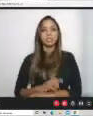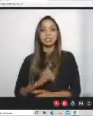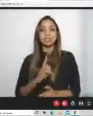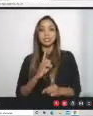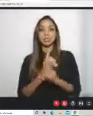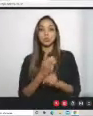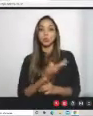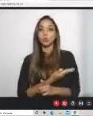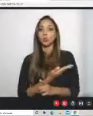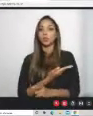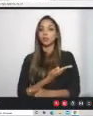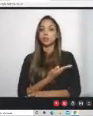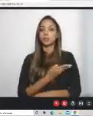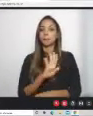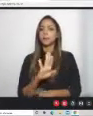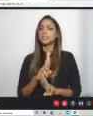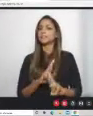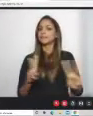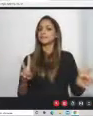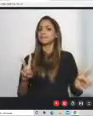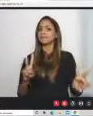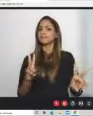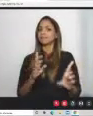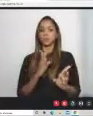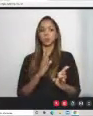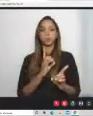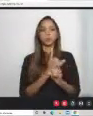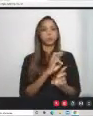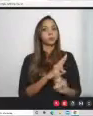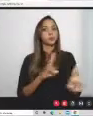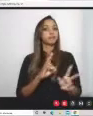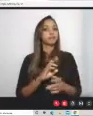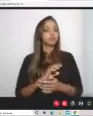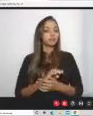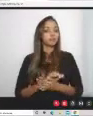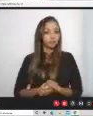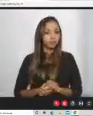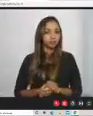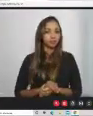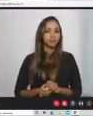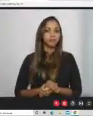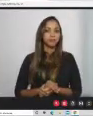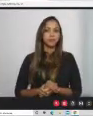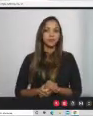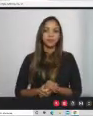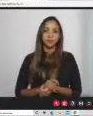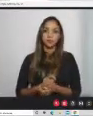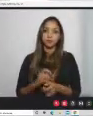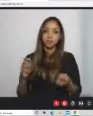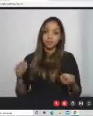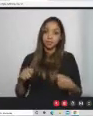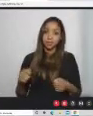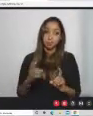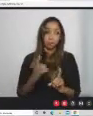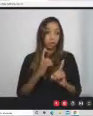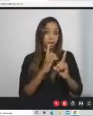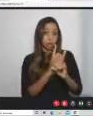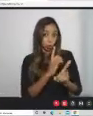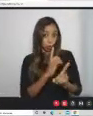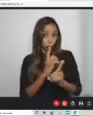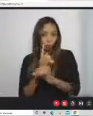uma forma diferente, de uma forma que podemos encontrar os amigos, mesmo que